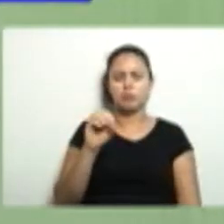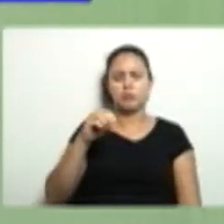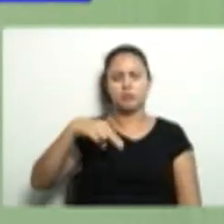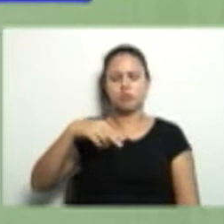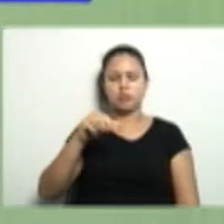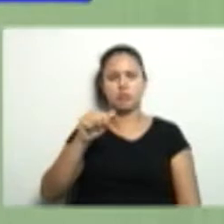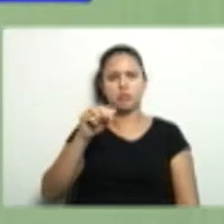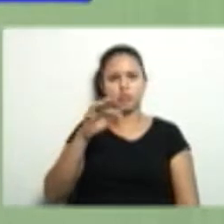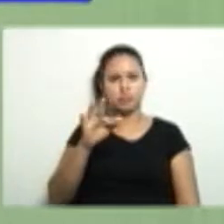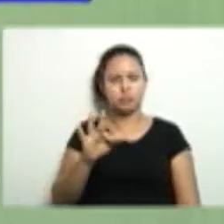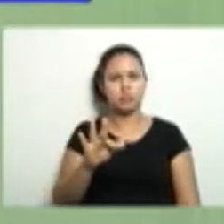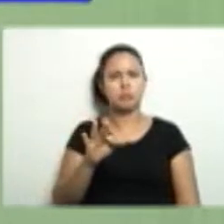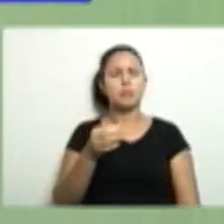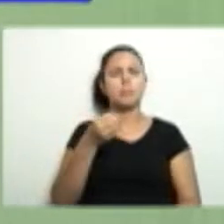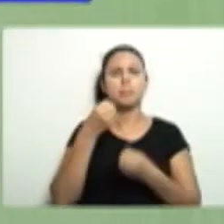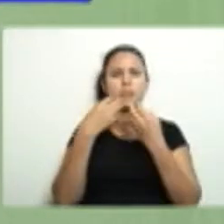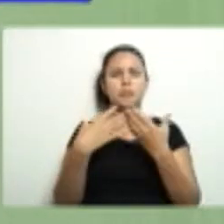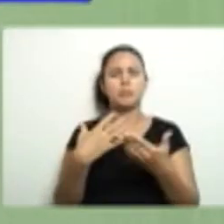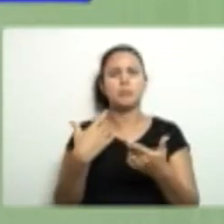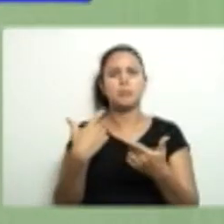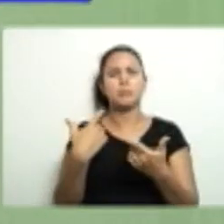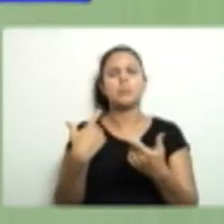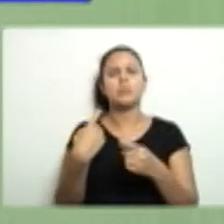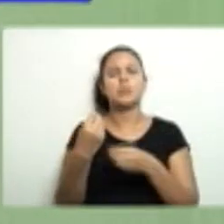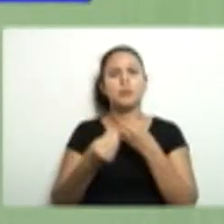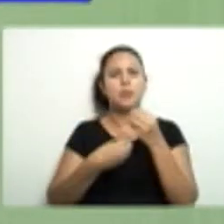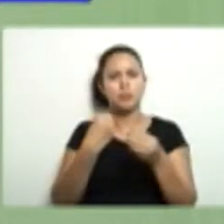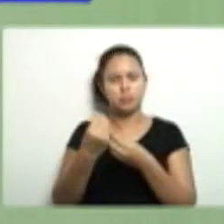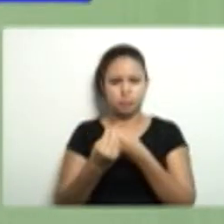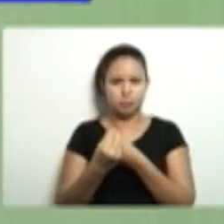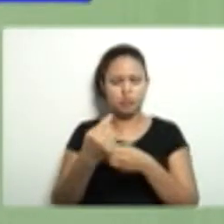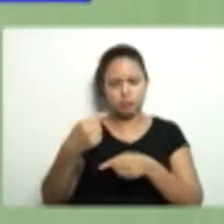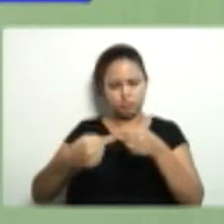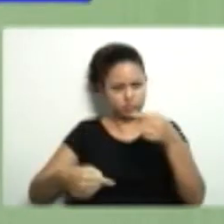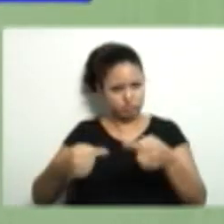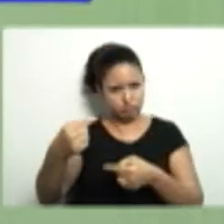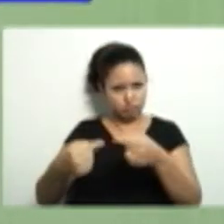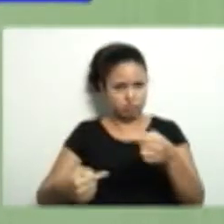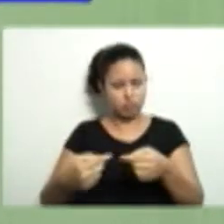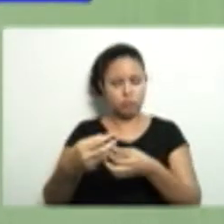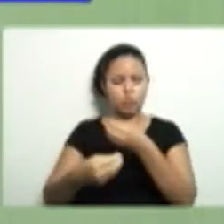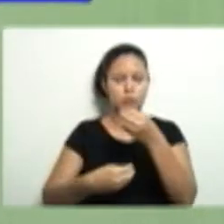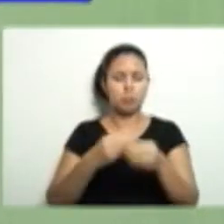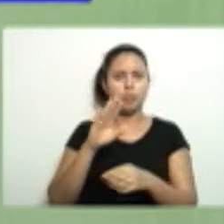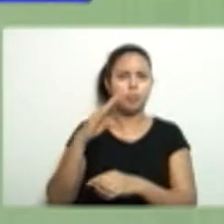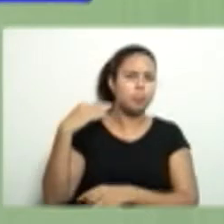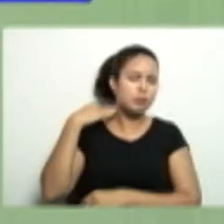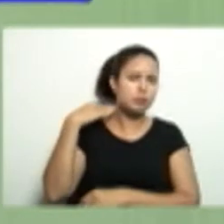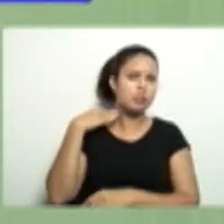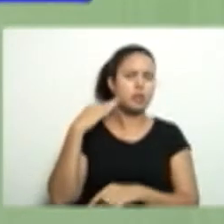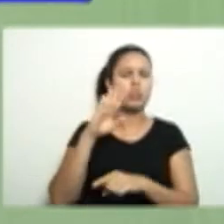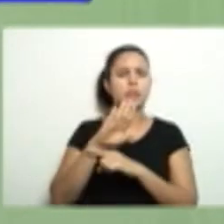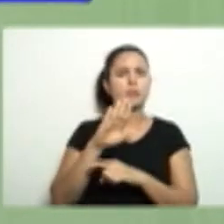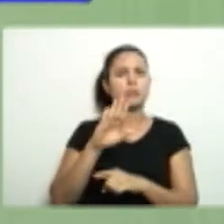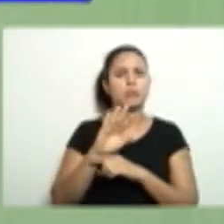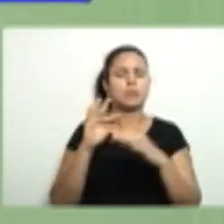como vantagem as taxas de juros do financiamento. Ele fala que esse é o programa que